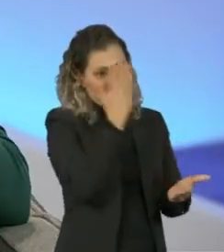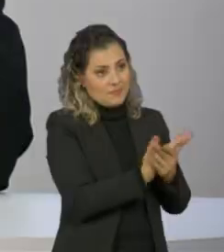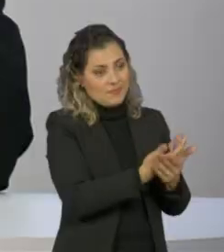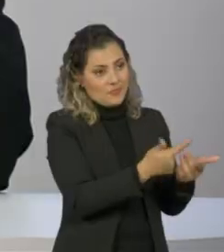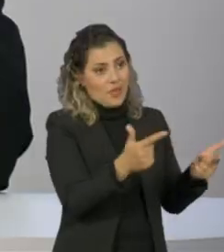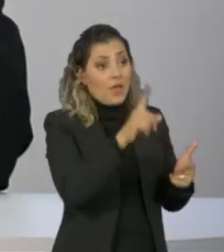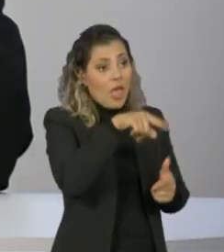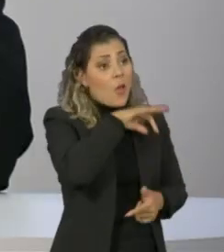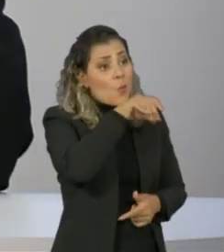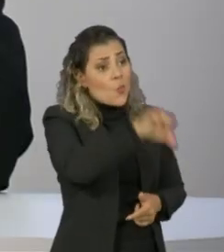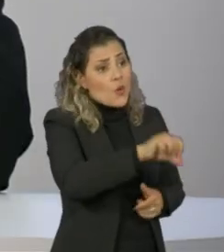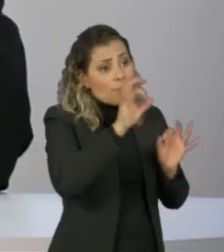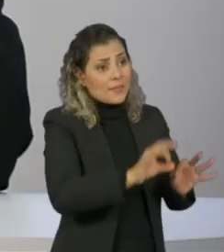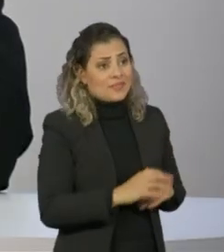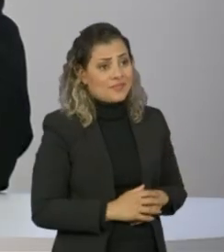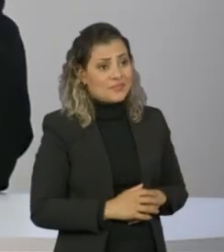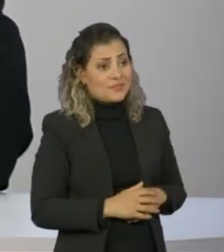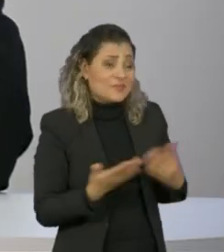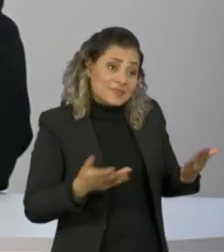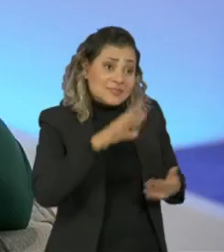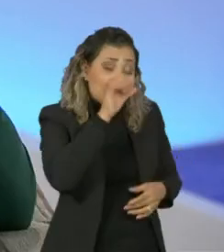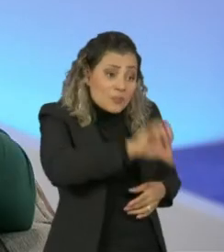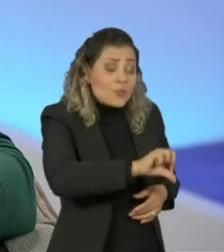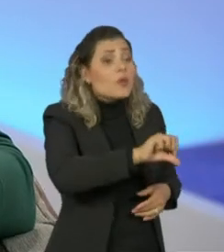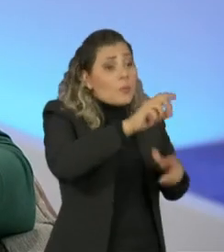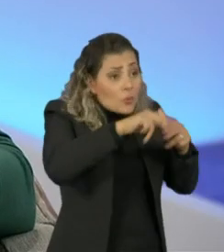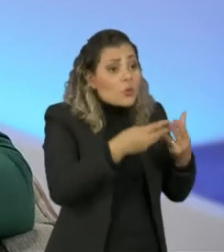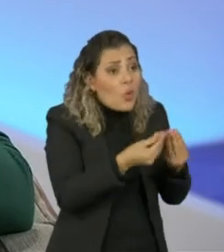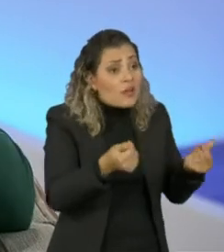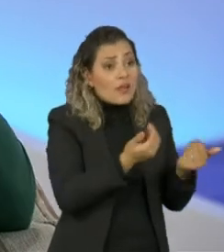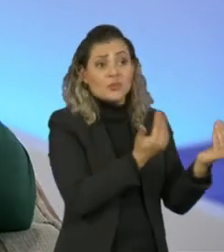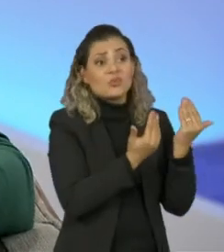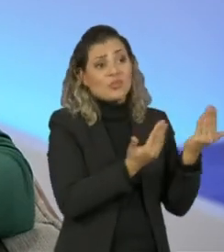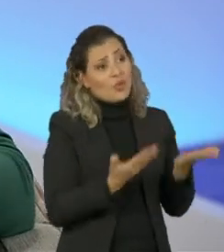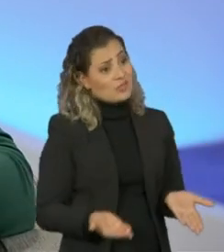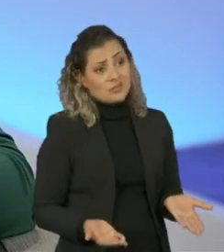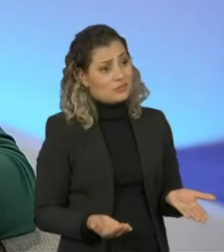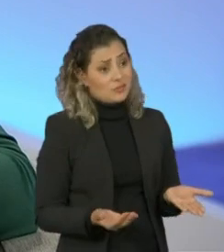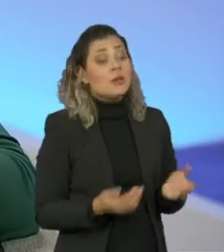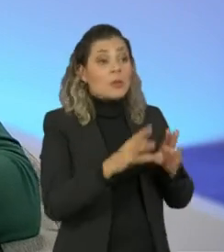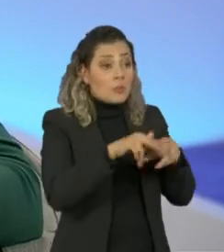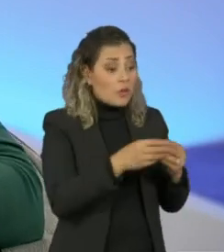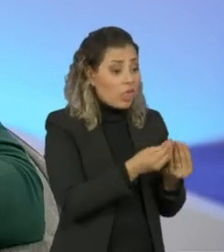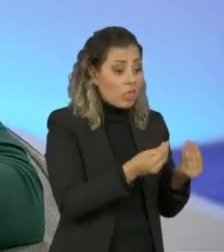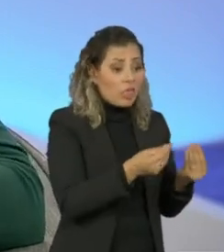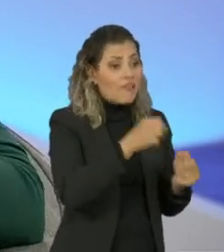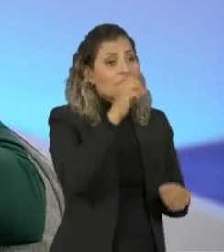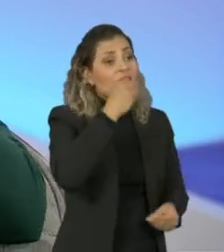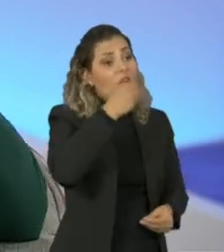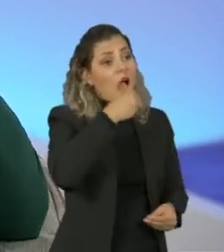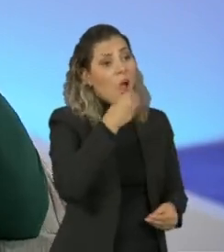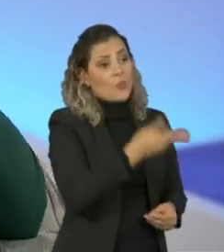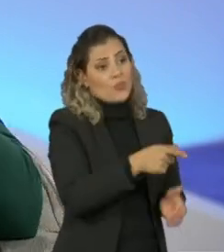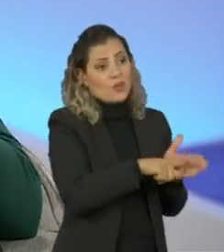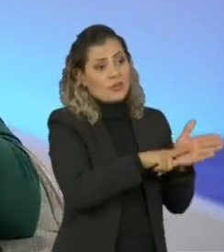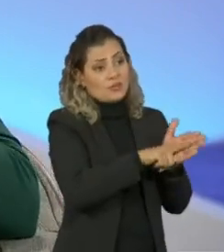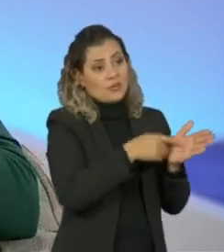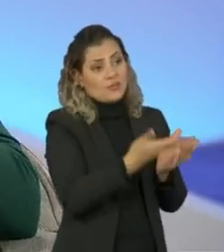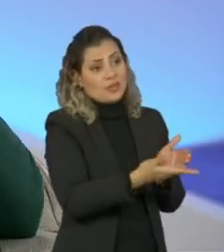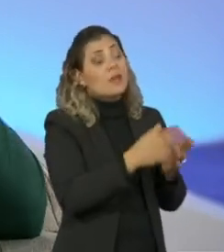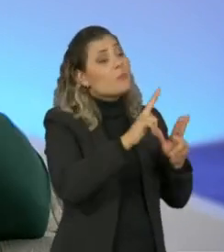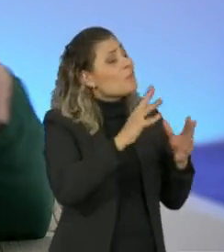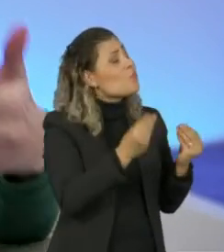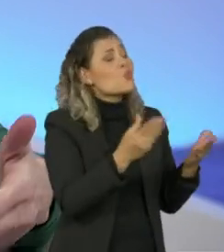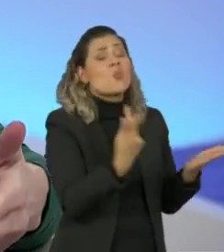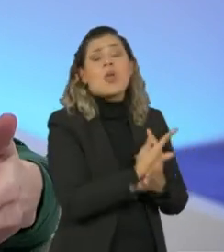são ruins. Então, além de tudo, a qualidade deles é duvidosa, a sensibilidade deles é baixa, eles podem dar muito